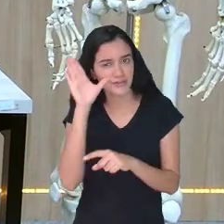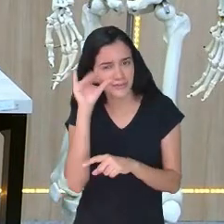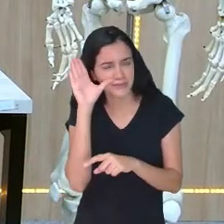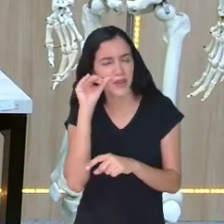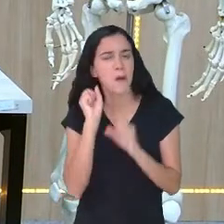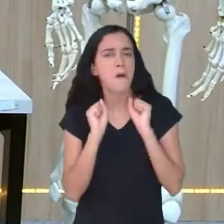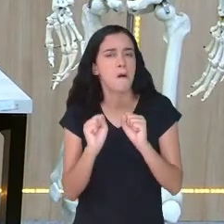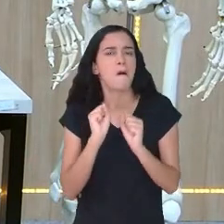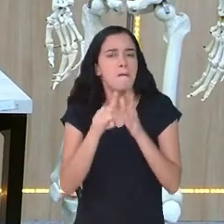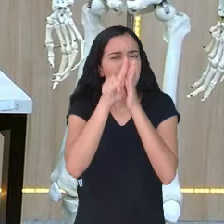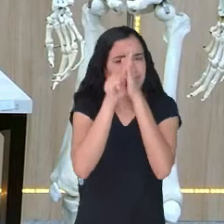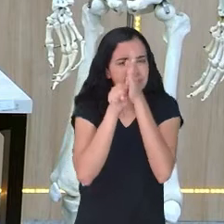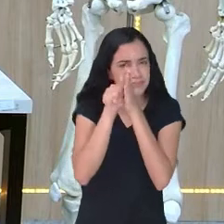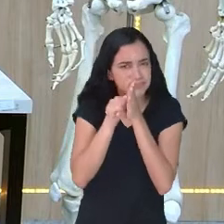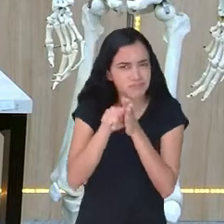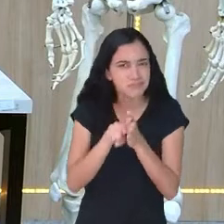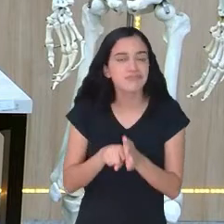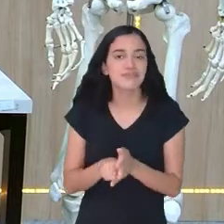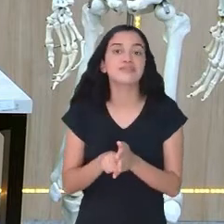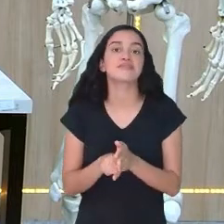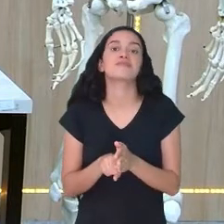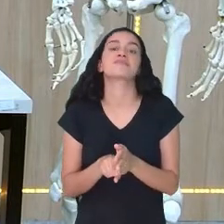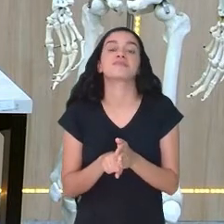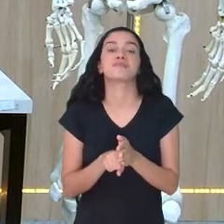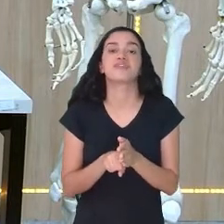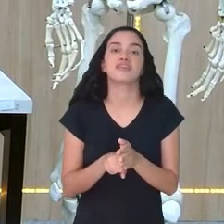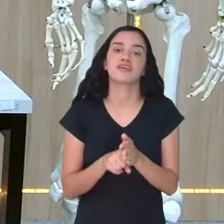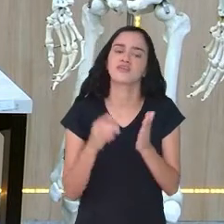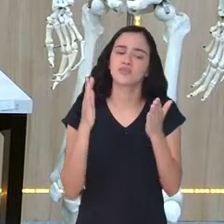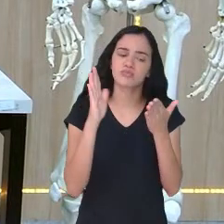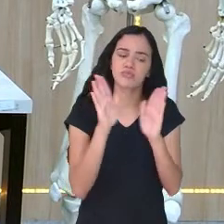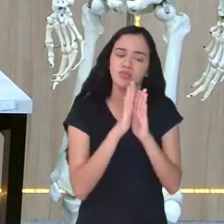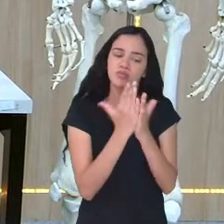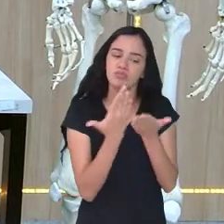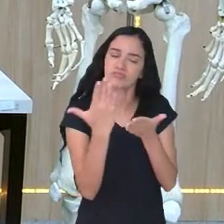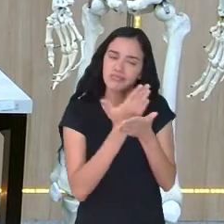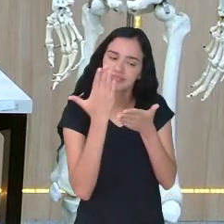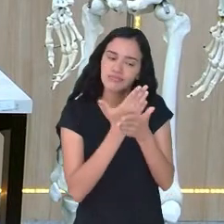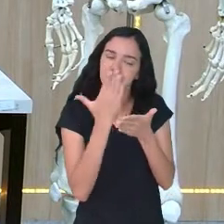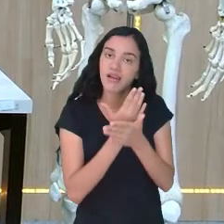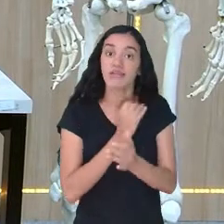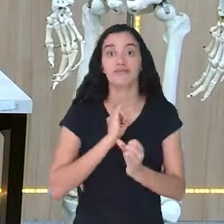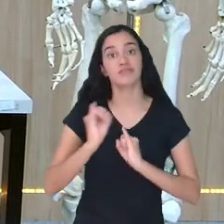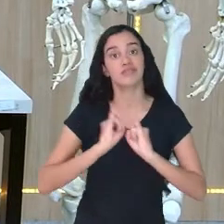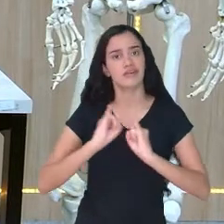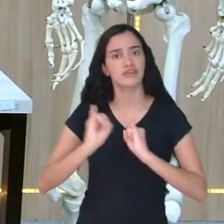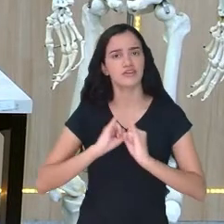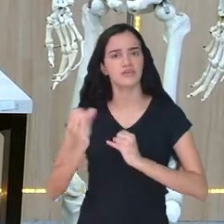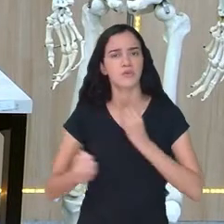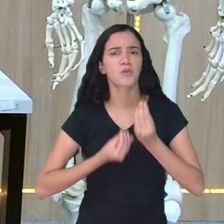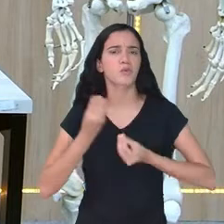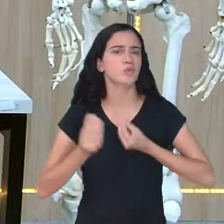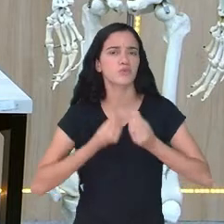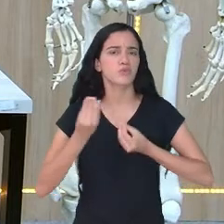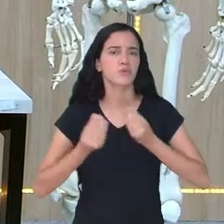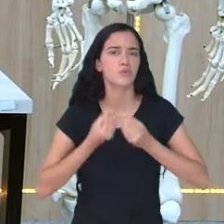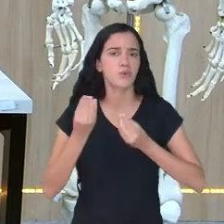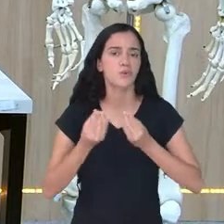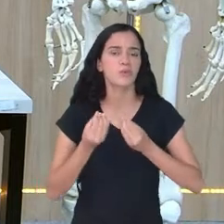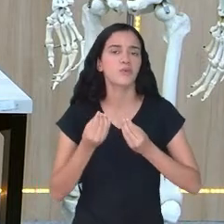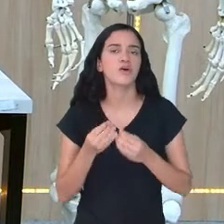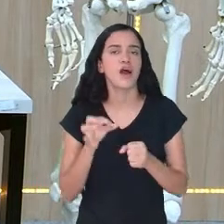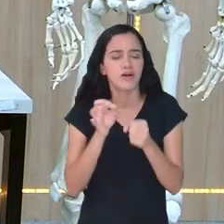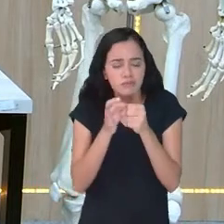uma olhada aí, pesquisa, dá uma olhada aí no seu livro, dá uma olhada aí na internet e pesquisa como é que as células